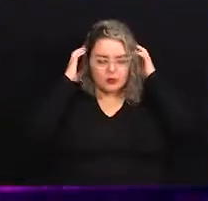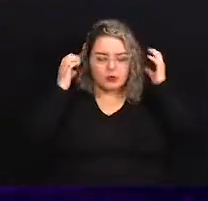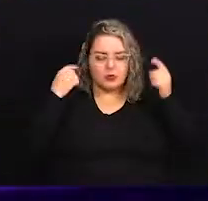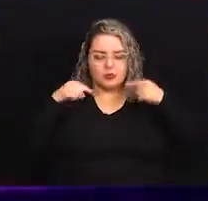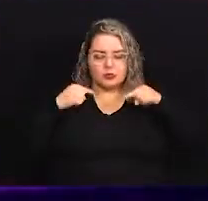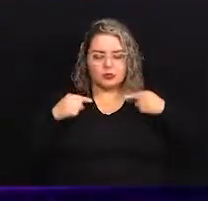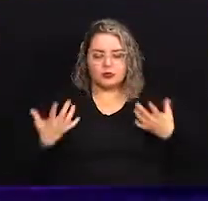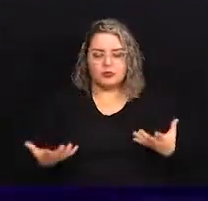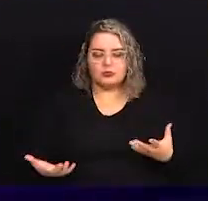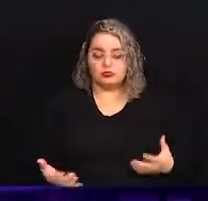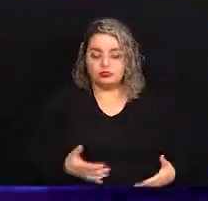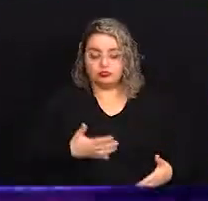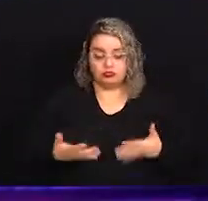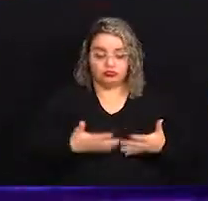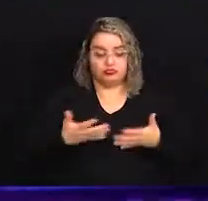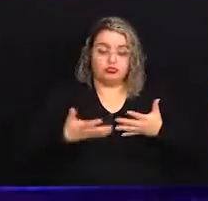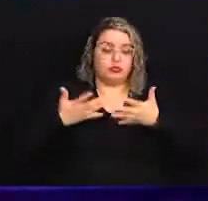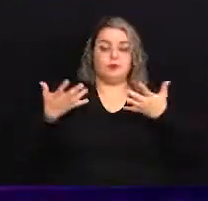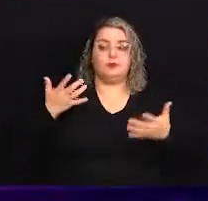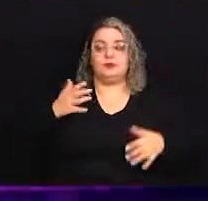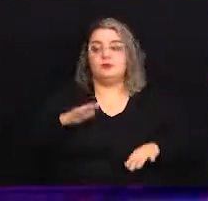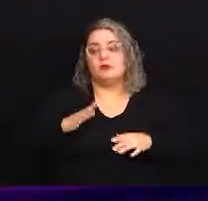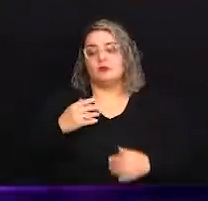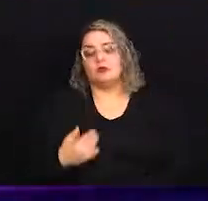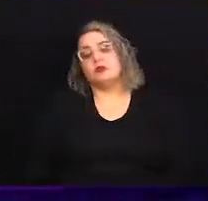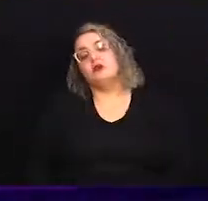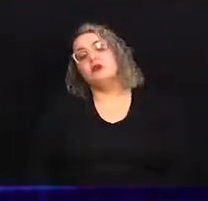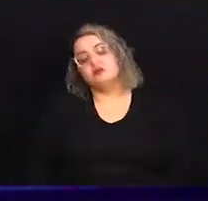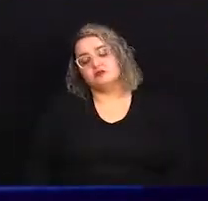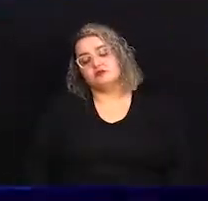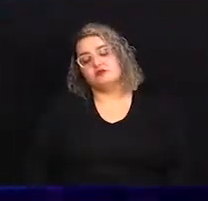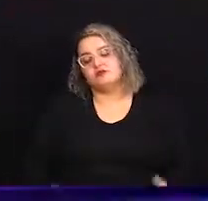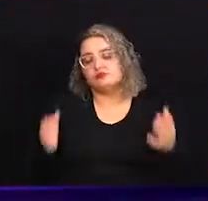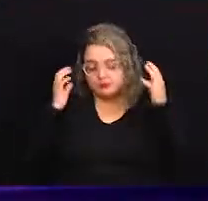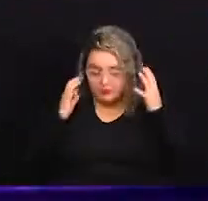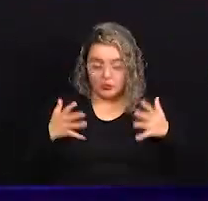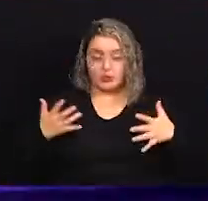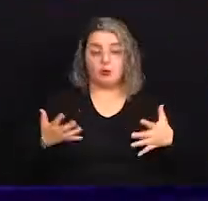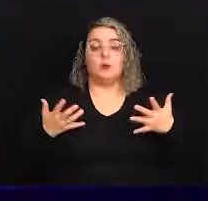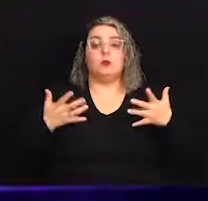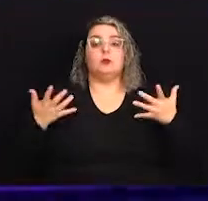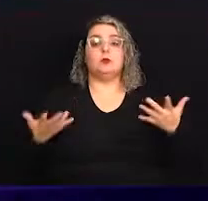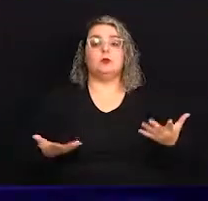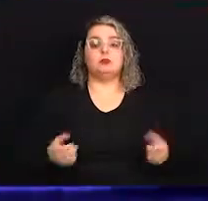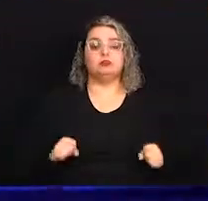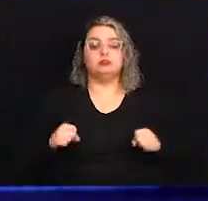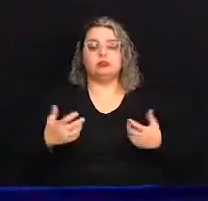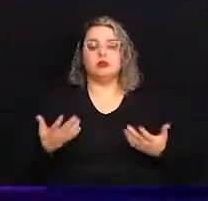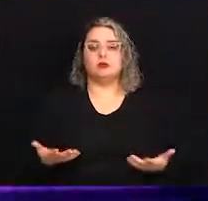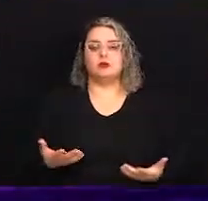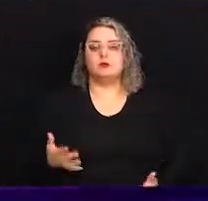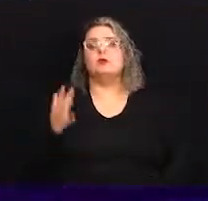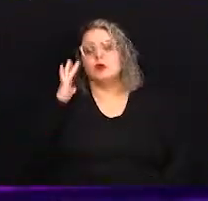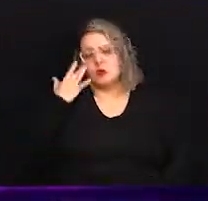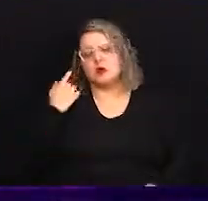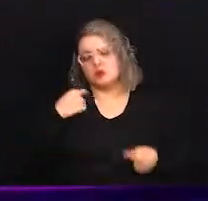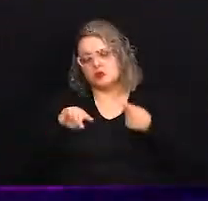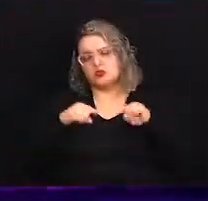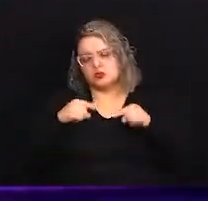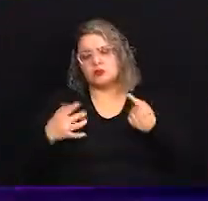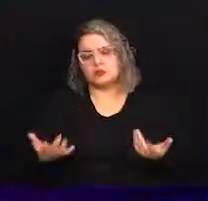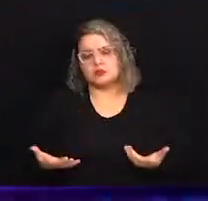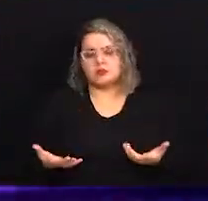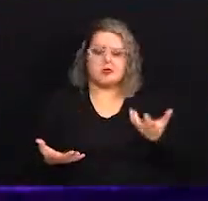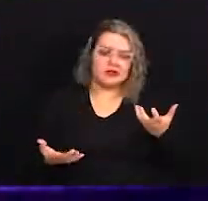música, parece que a sua energia fica revigorada, alguma coisa assim. Às vezes você está desanimado, você coloca uma música e fica mais disposto, né? Então, eu acho que a